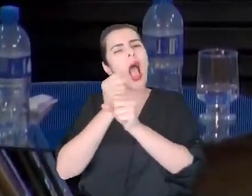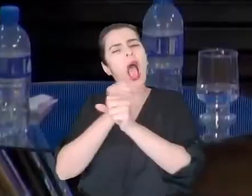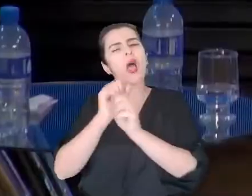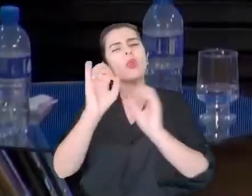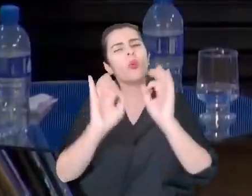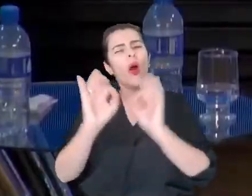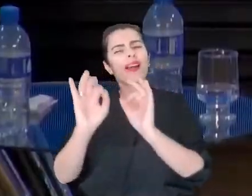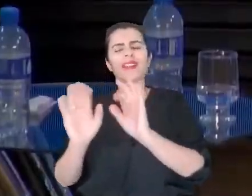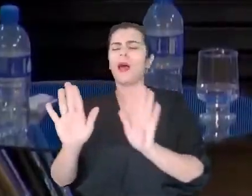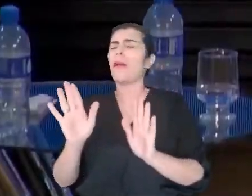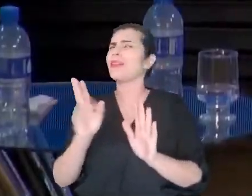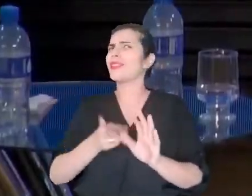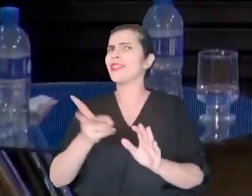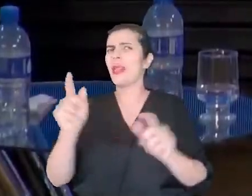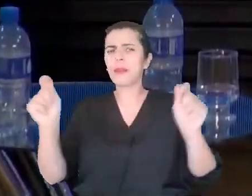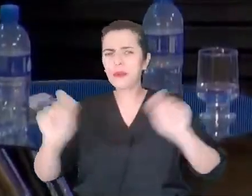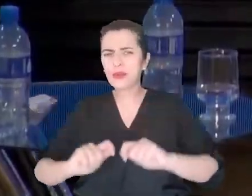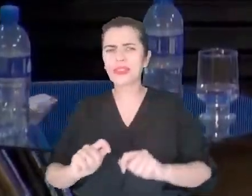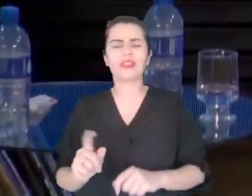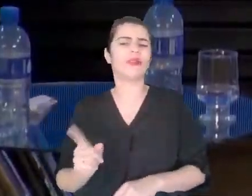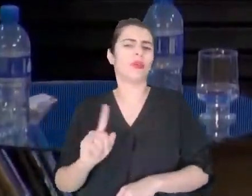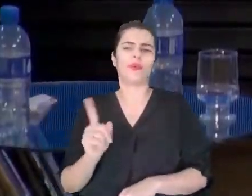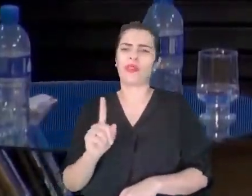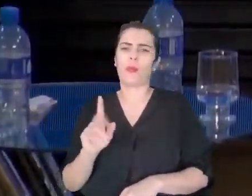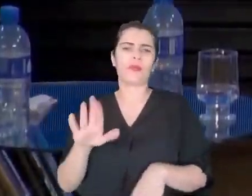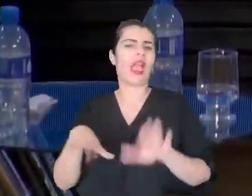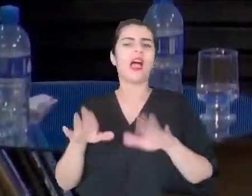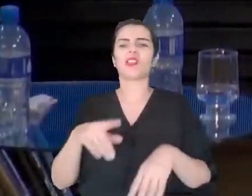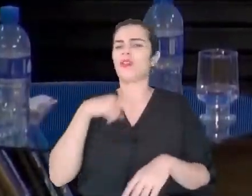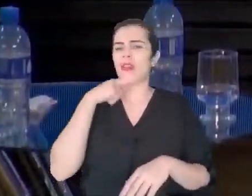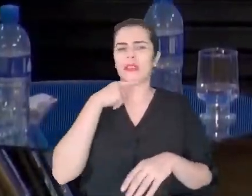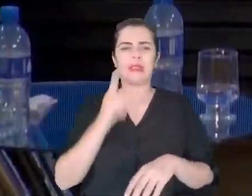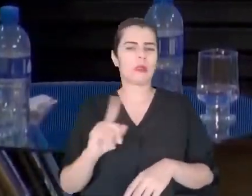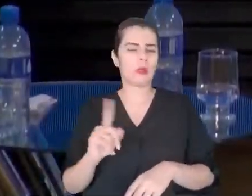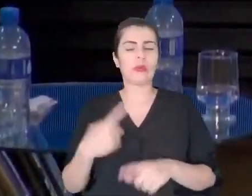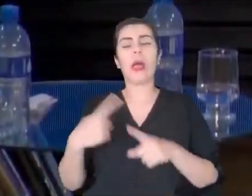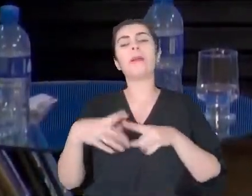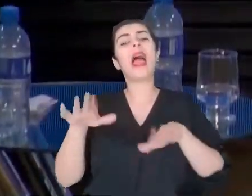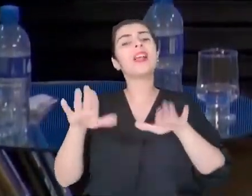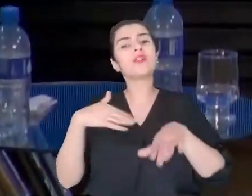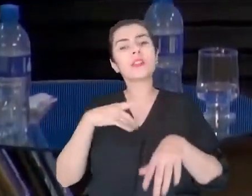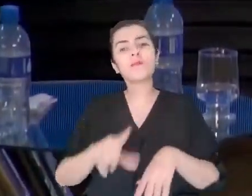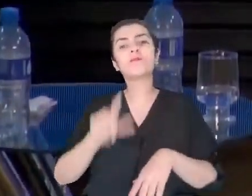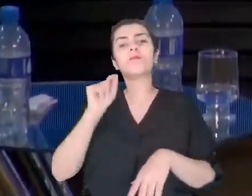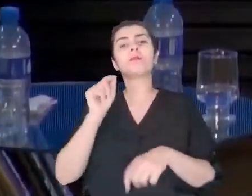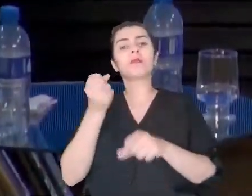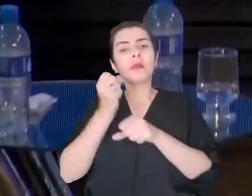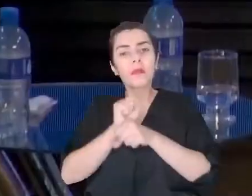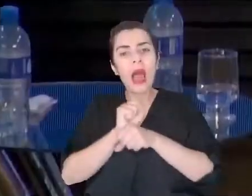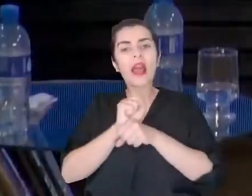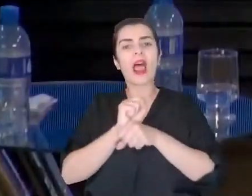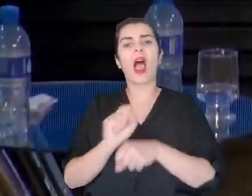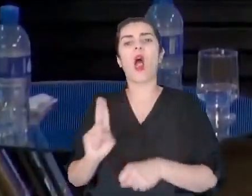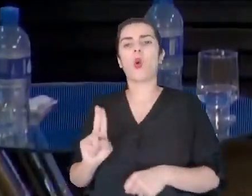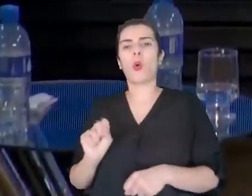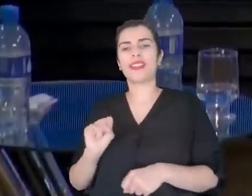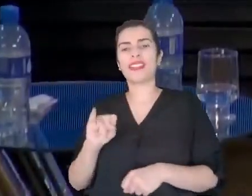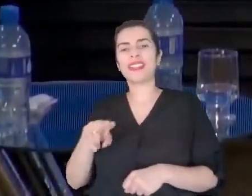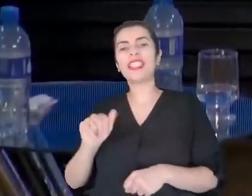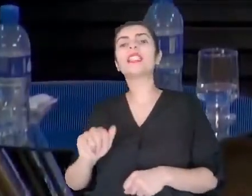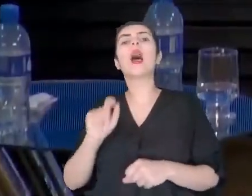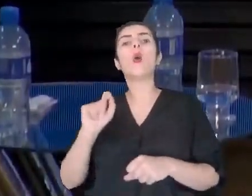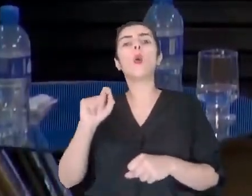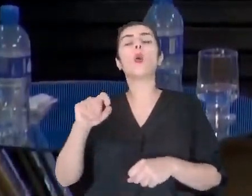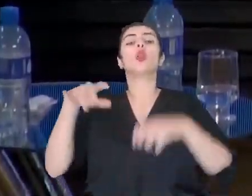possível, né, principalmente porque a gente prefere fazer, então, as paradas de usina em período chuvoso, né,